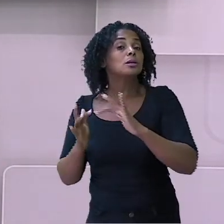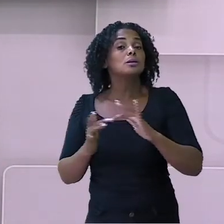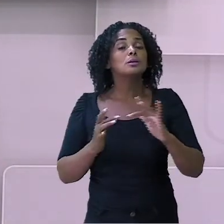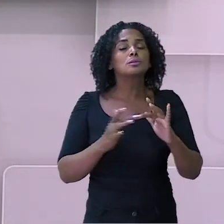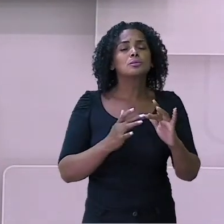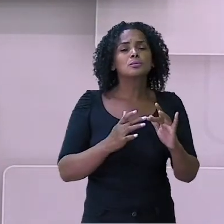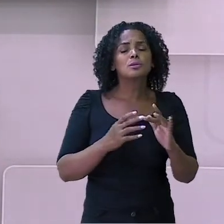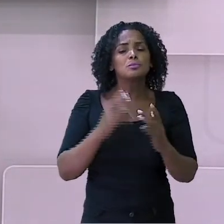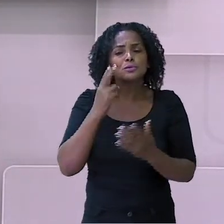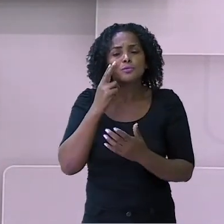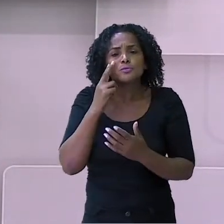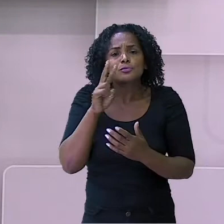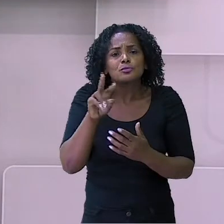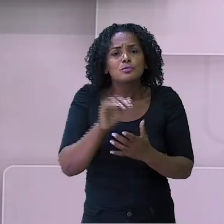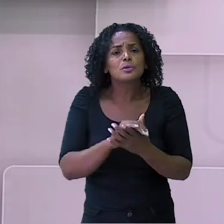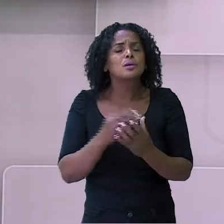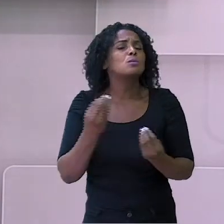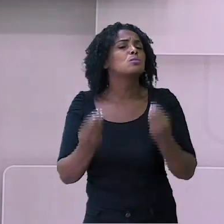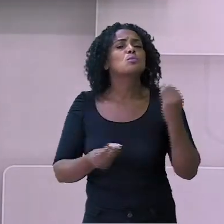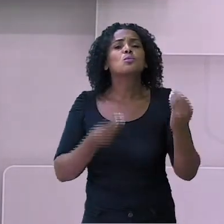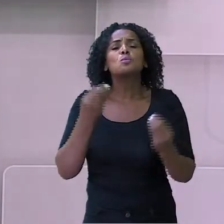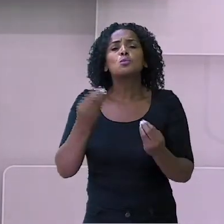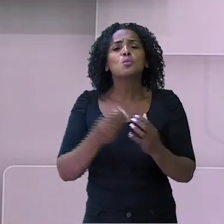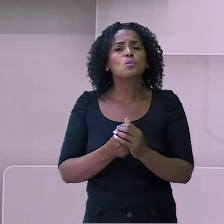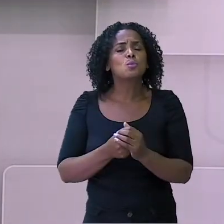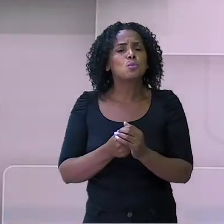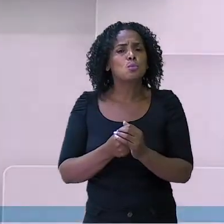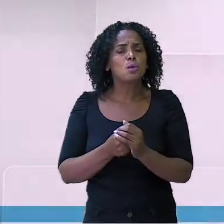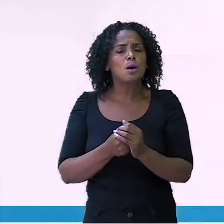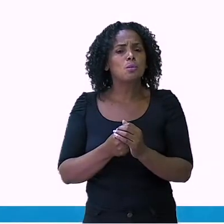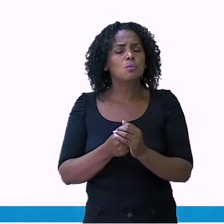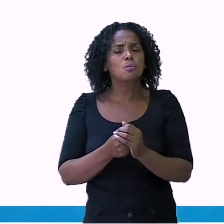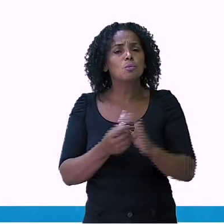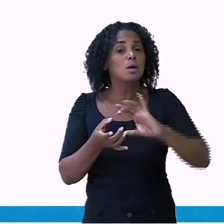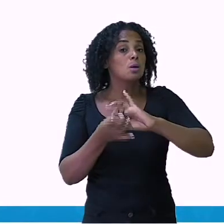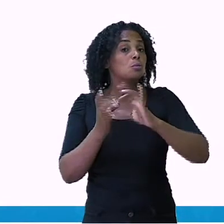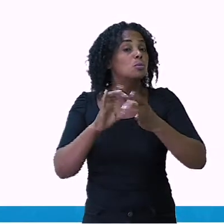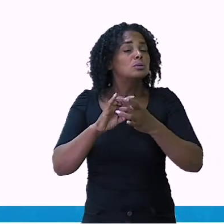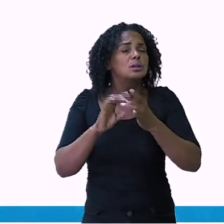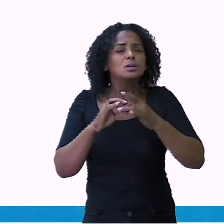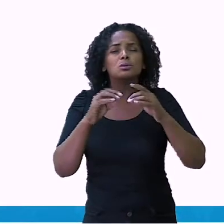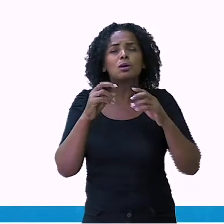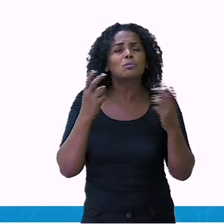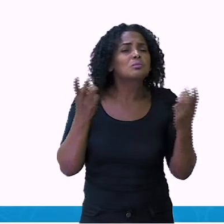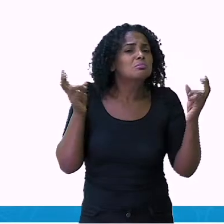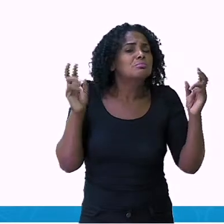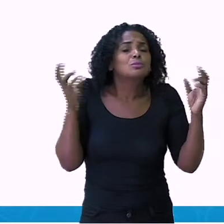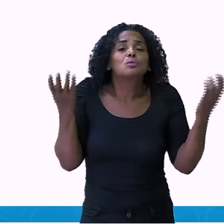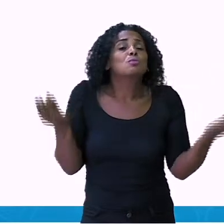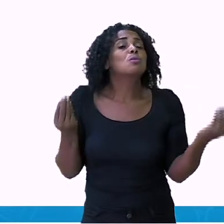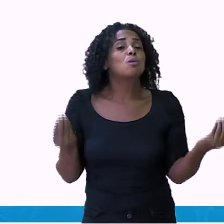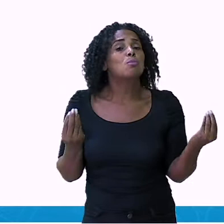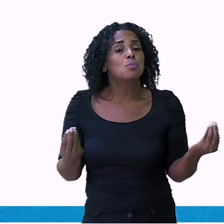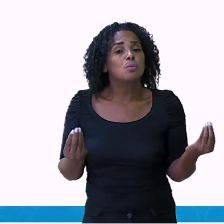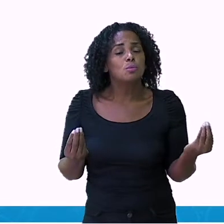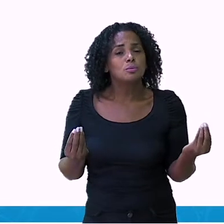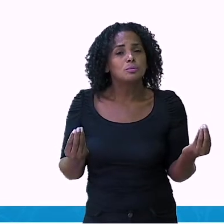vamos olhar o seguinte, qual é o contexto, né, da globalização? A globalização é um dos processos